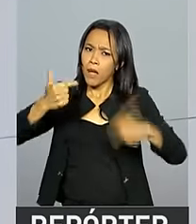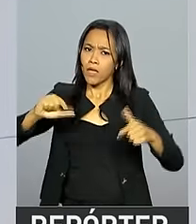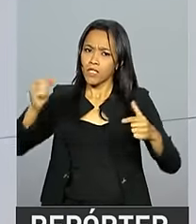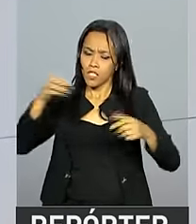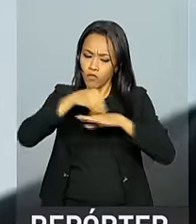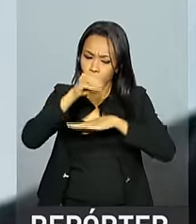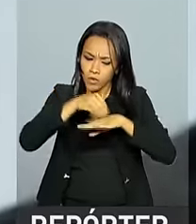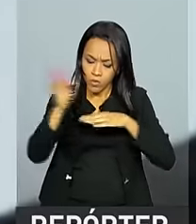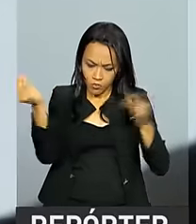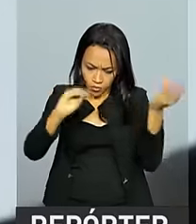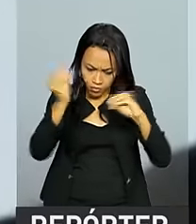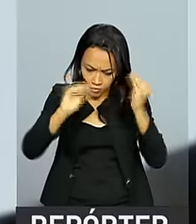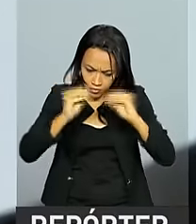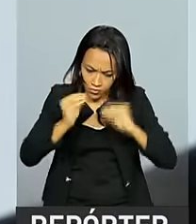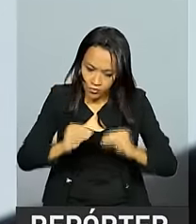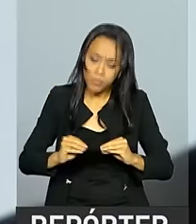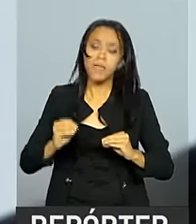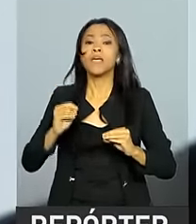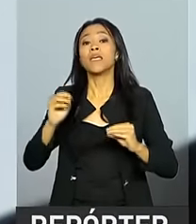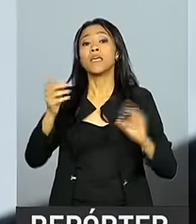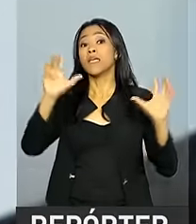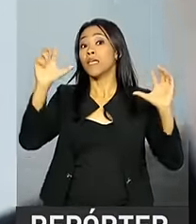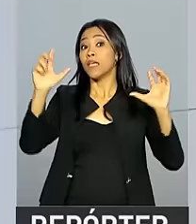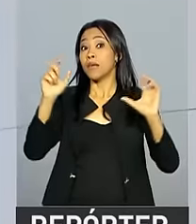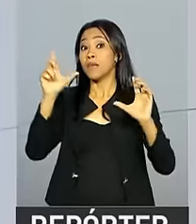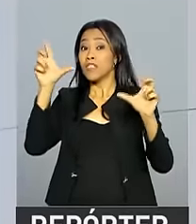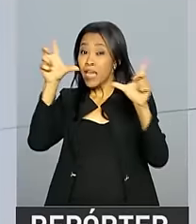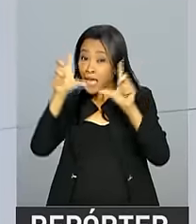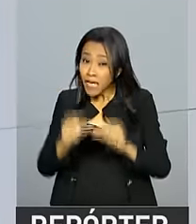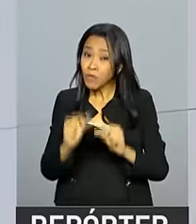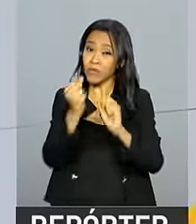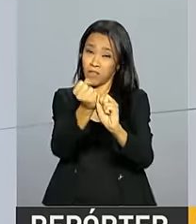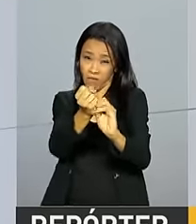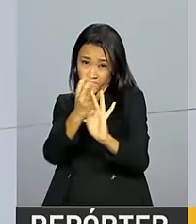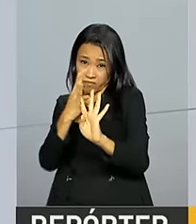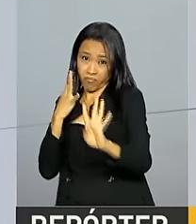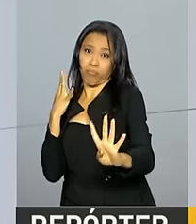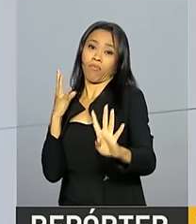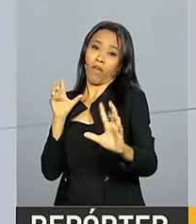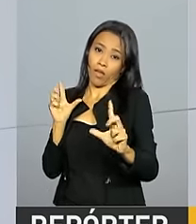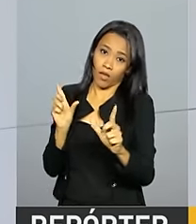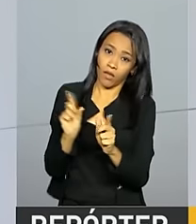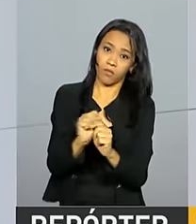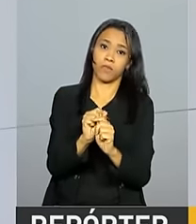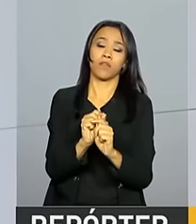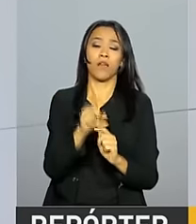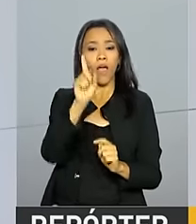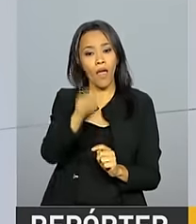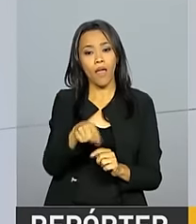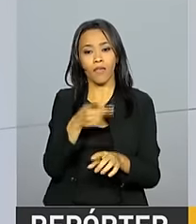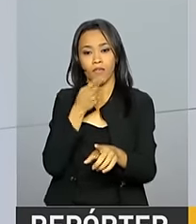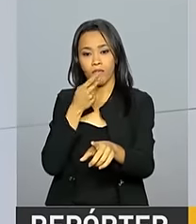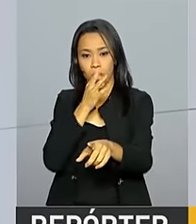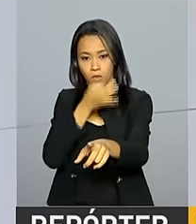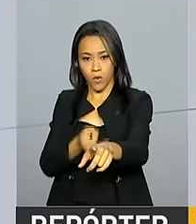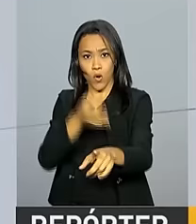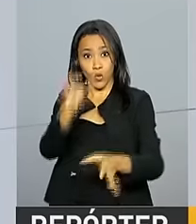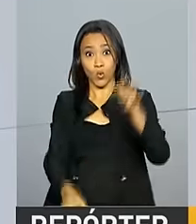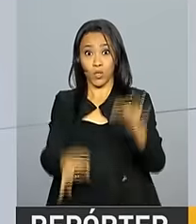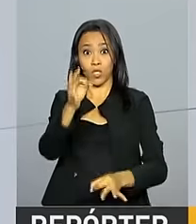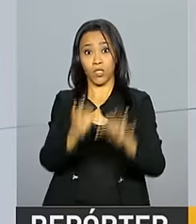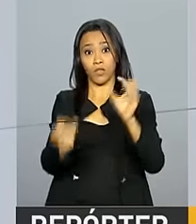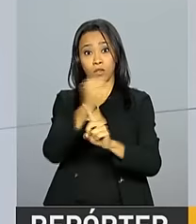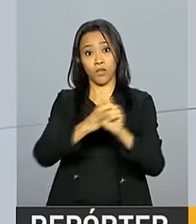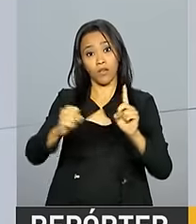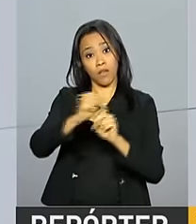e deixar o mínimo possível de pessoas na fila. É uma questão de justiça social, inclusive. Agora, é claro que isso não dura muito tempo, vai